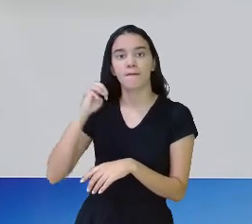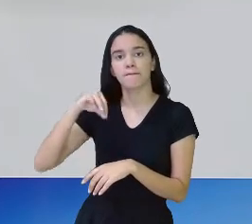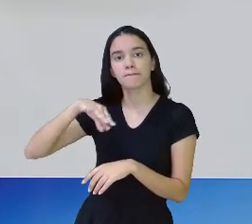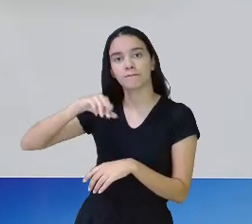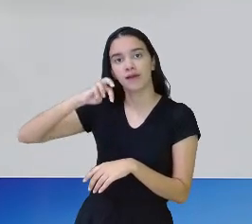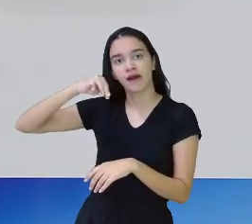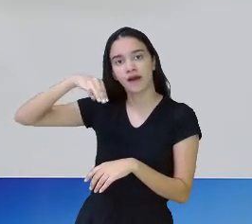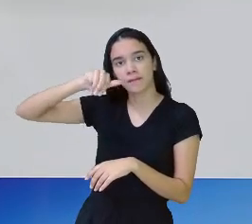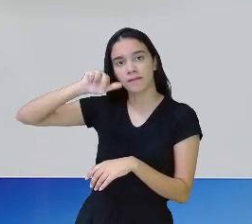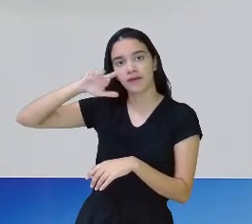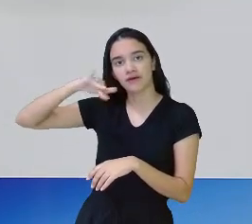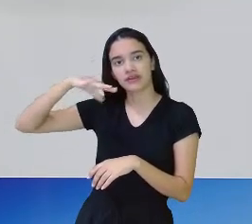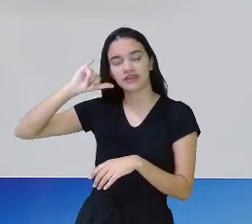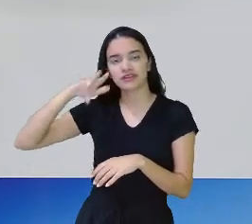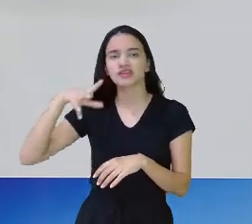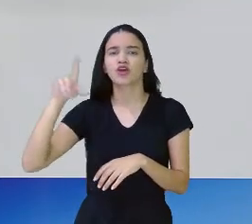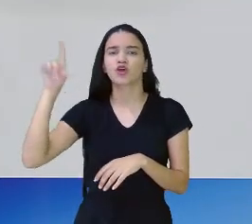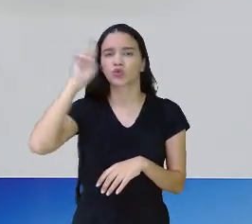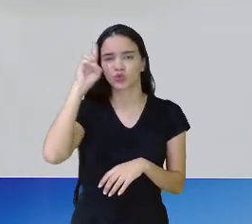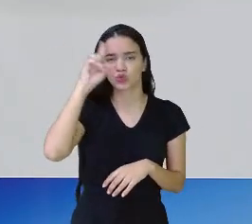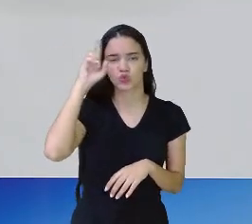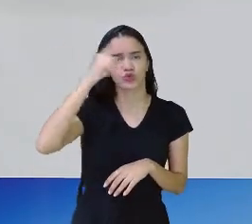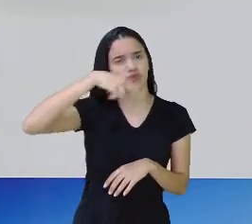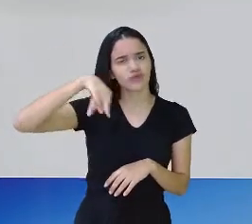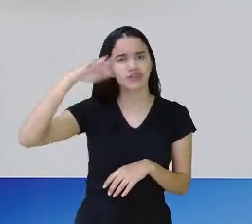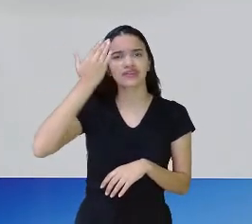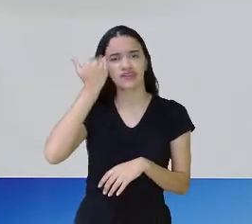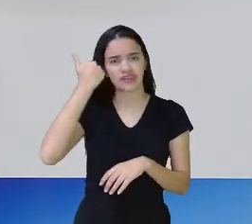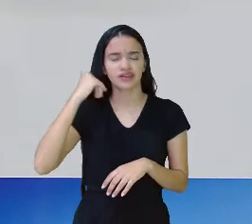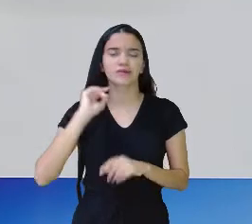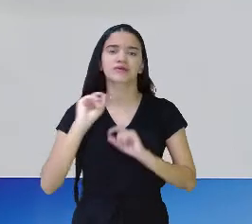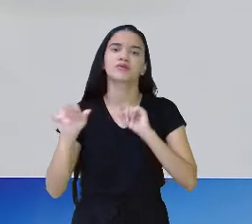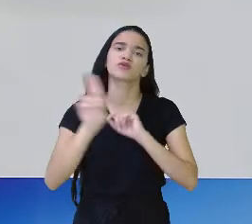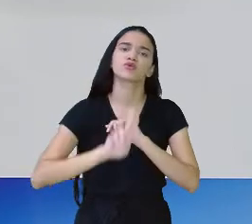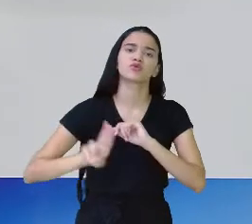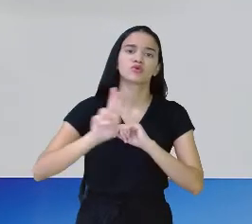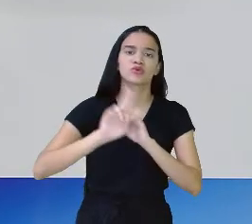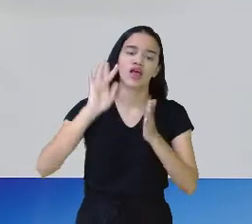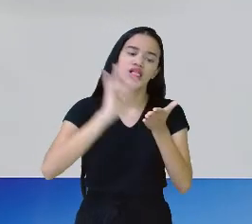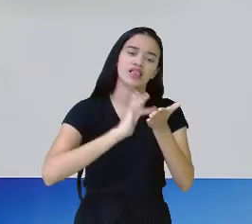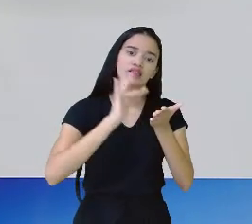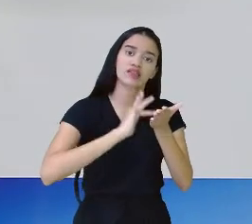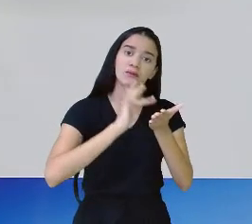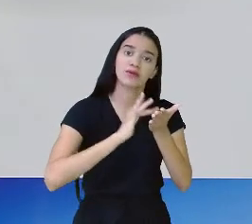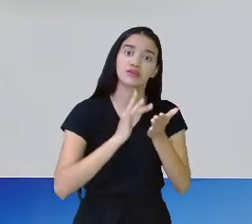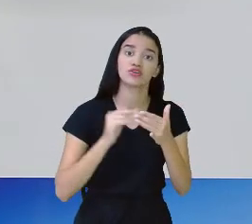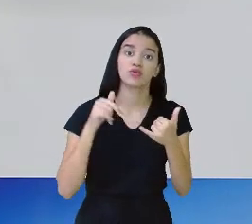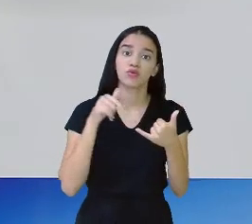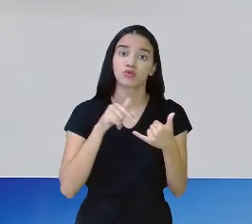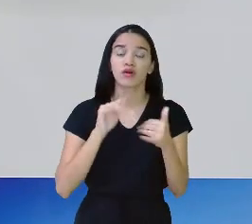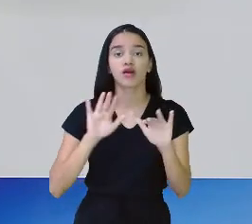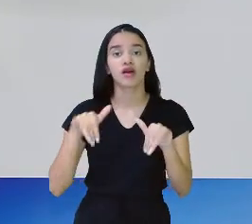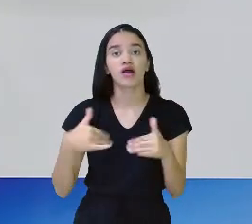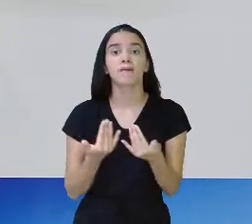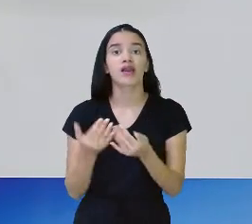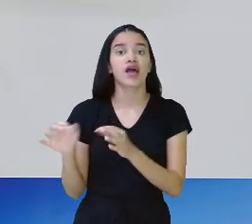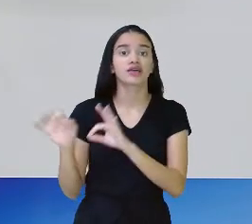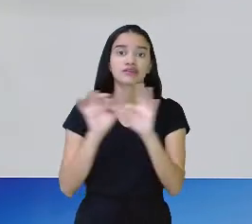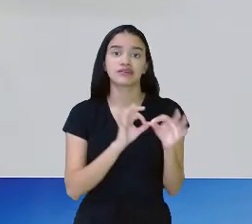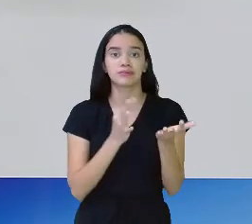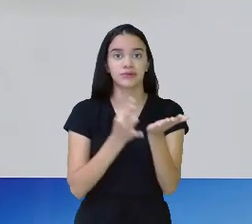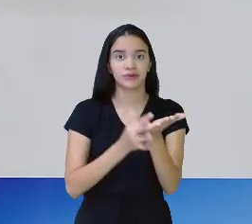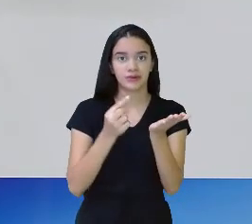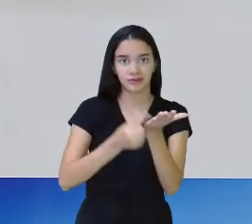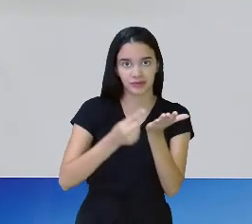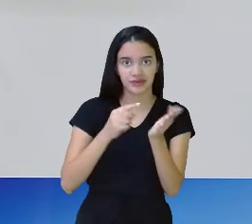manhãs. Mas você também sabe que pode usar o tablet ou o smartphone para assistir pelo aplicativo